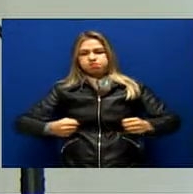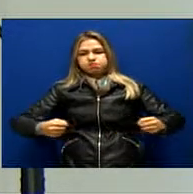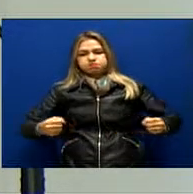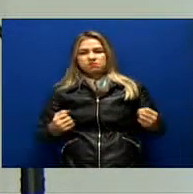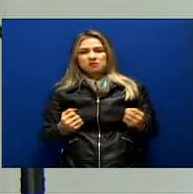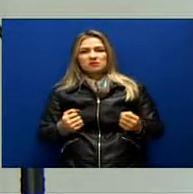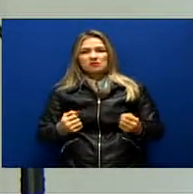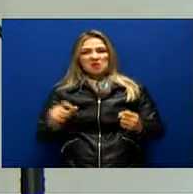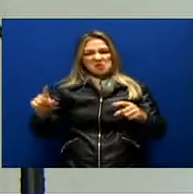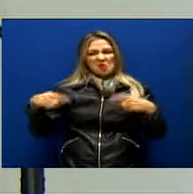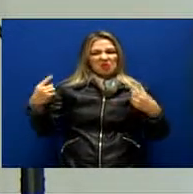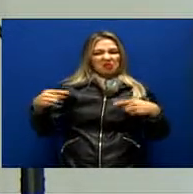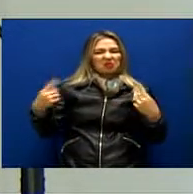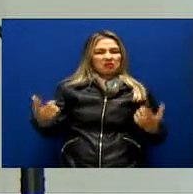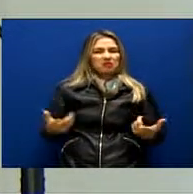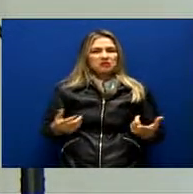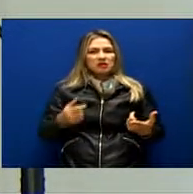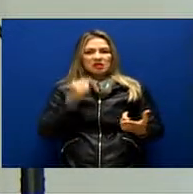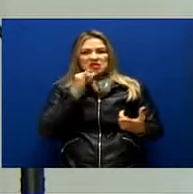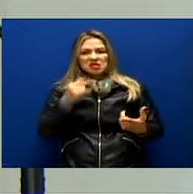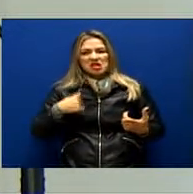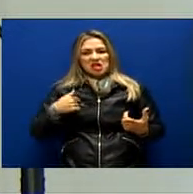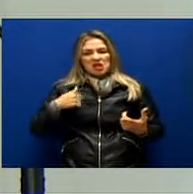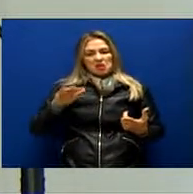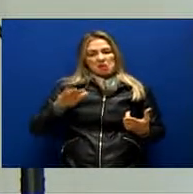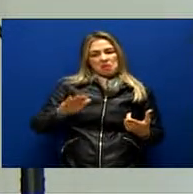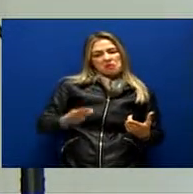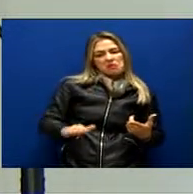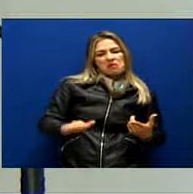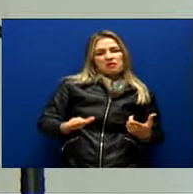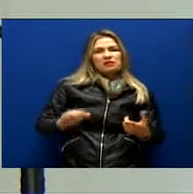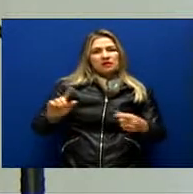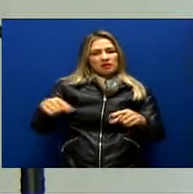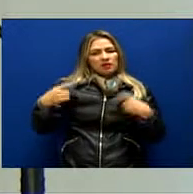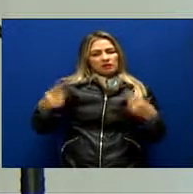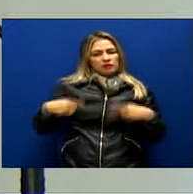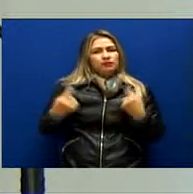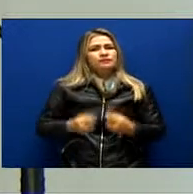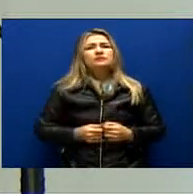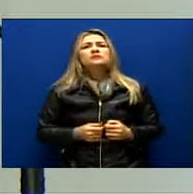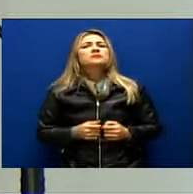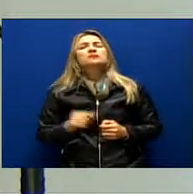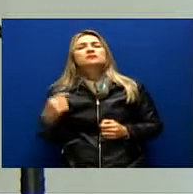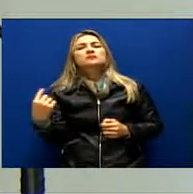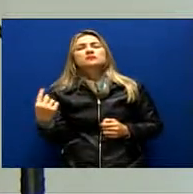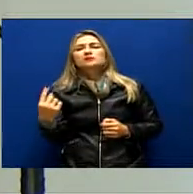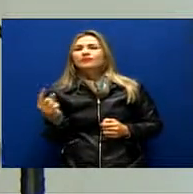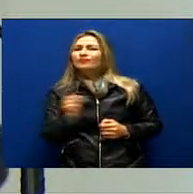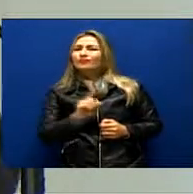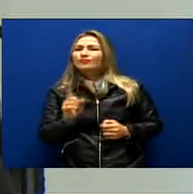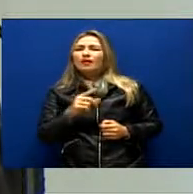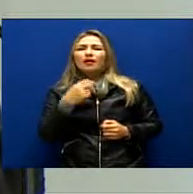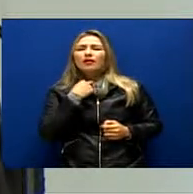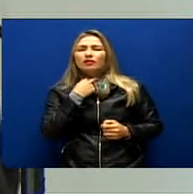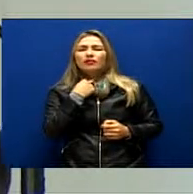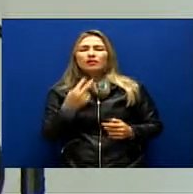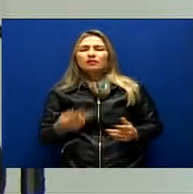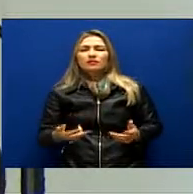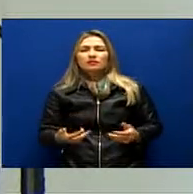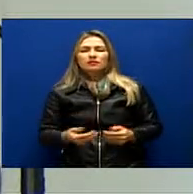ser anoxérico. Não, não posso. Ninguém, todos têm que ser respeitados.